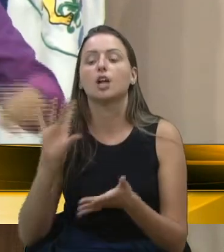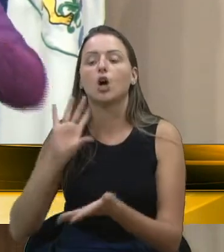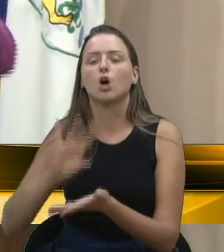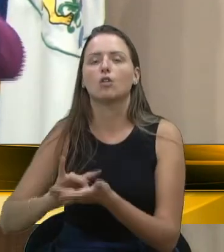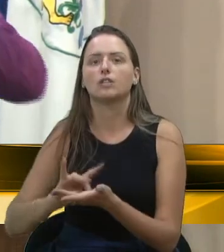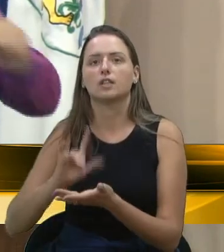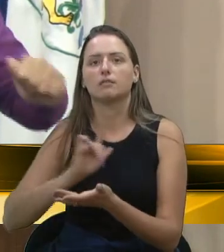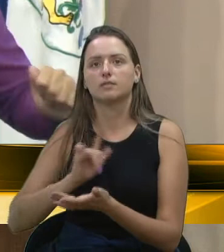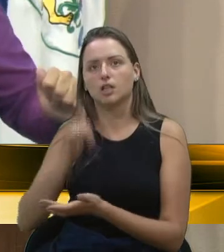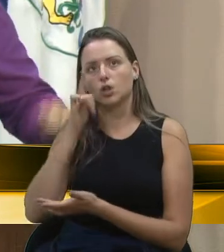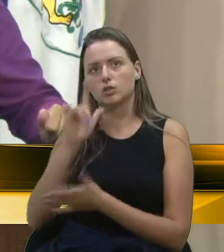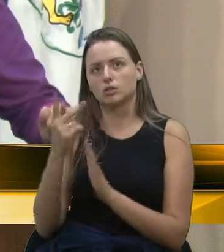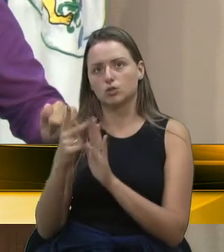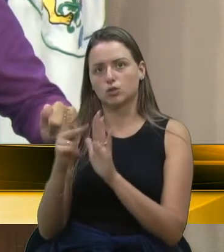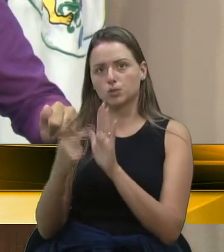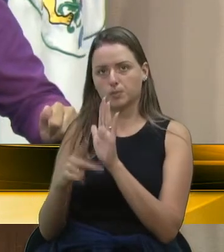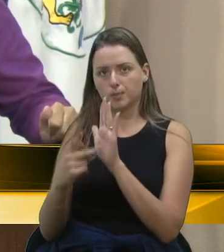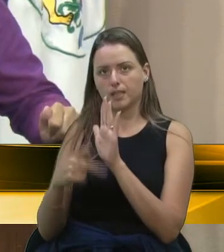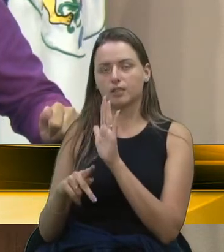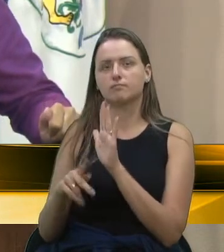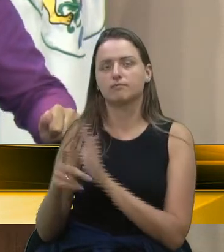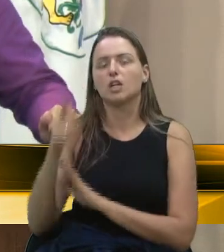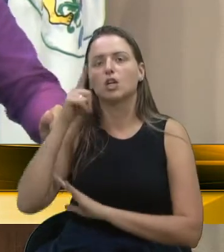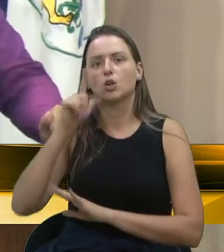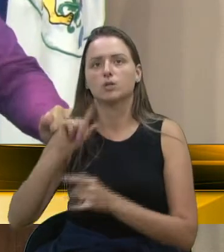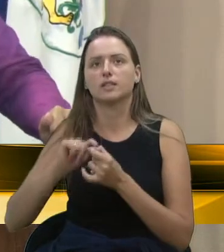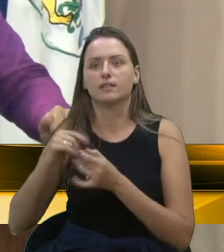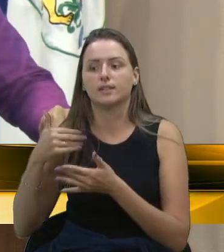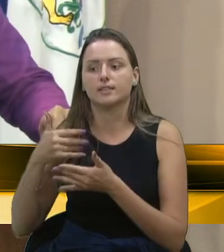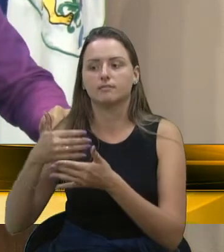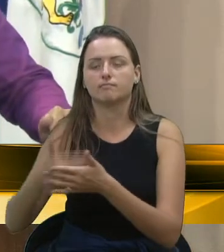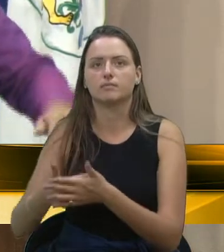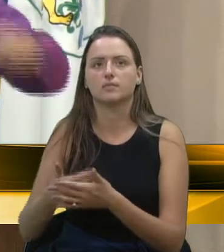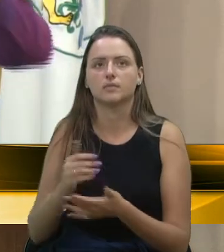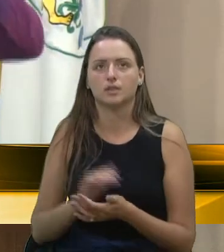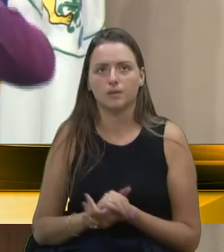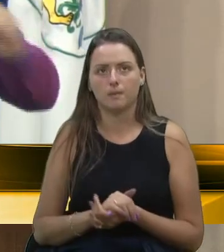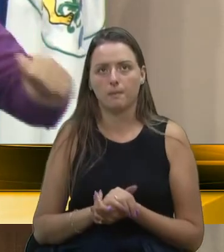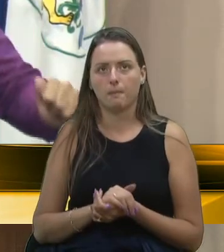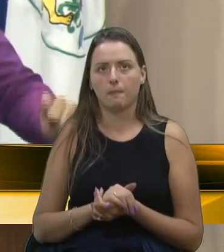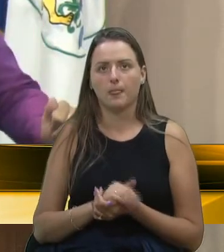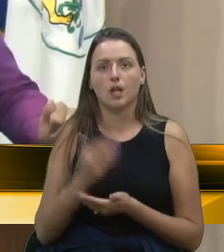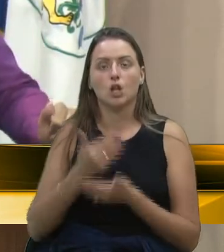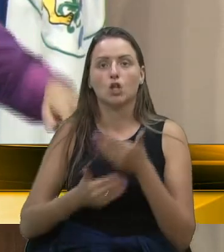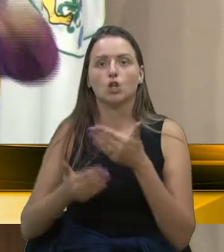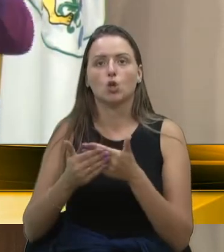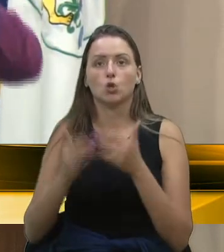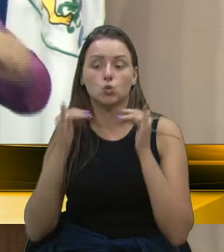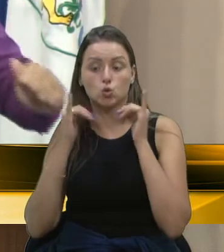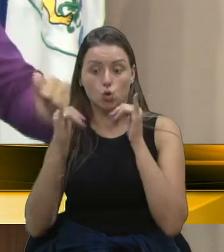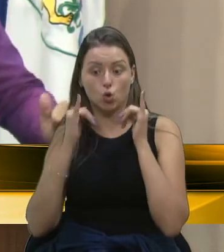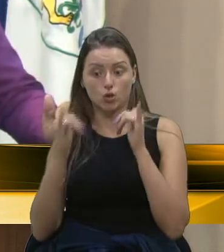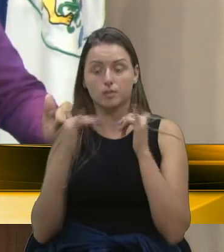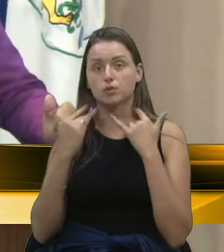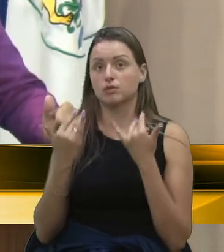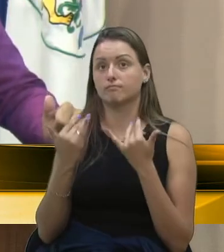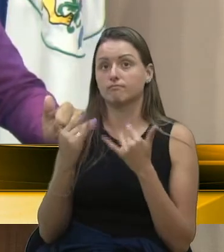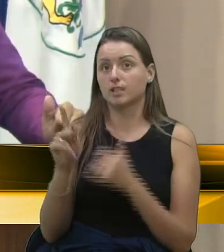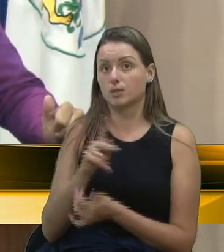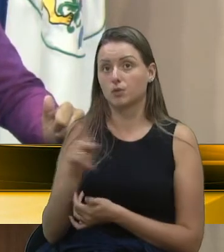conta do que os planos de contingenciamento estabelecem. O ônibus que as profs de educação têm que pegar para ir